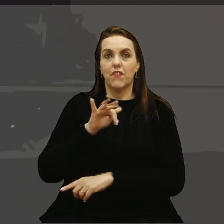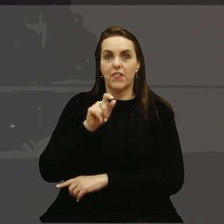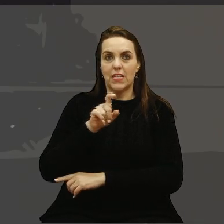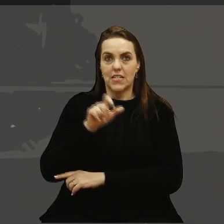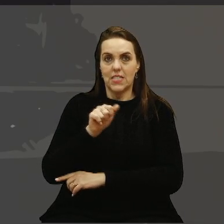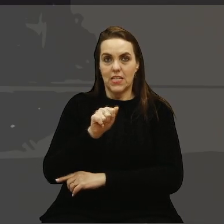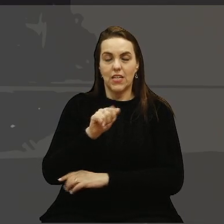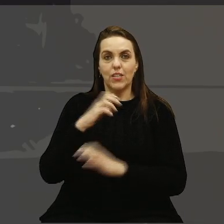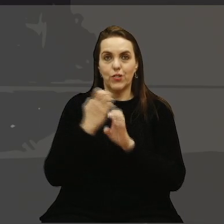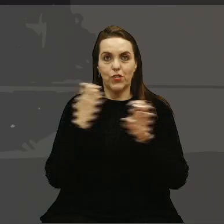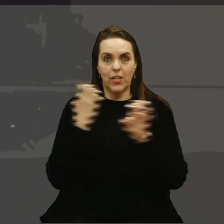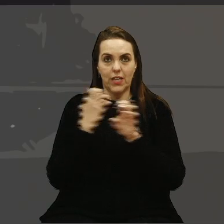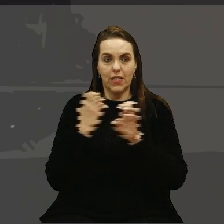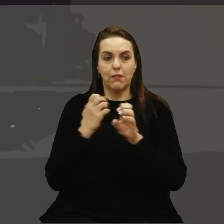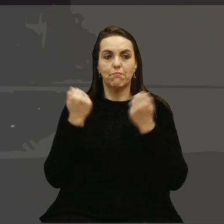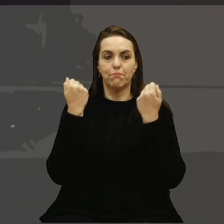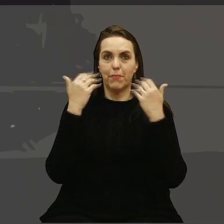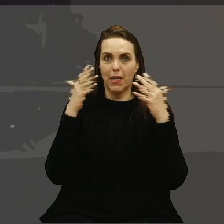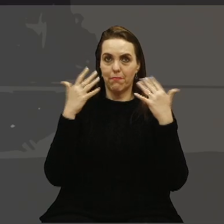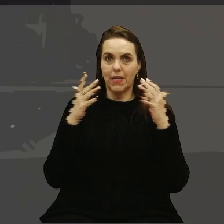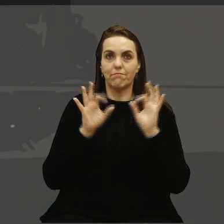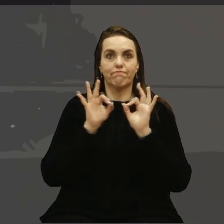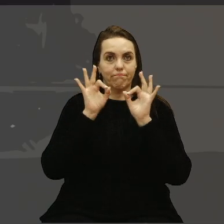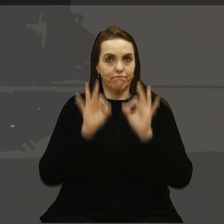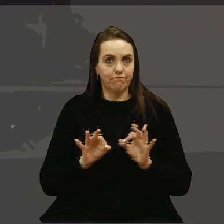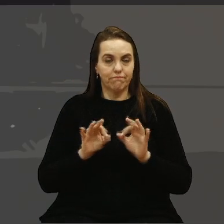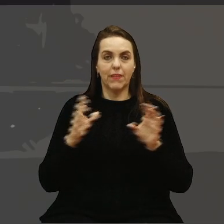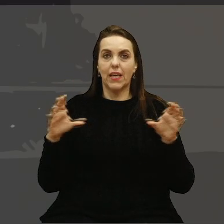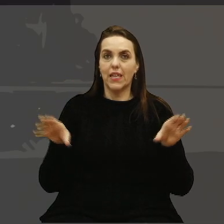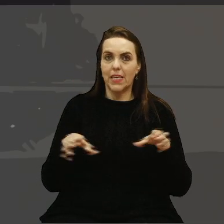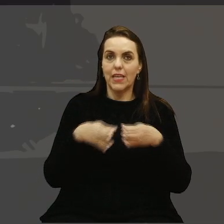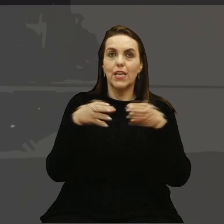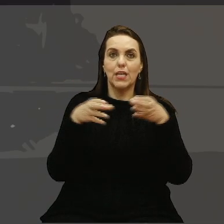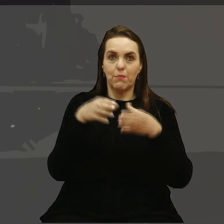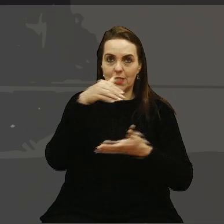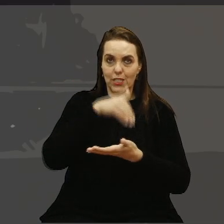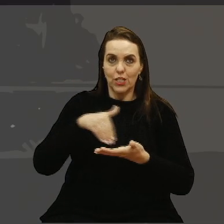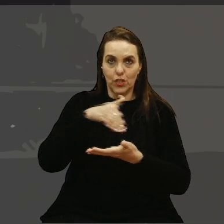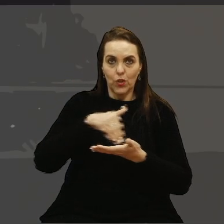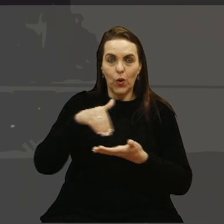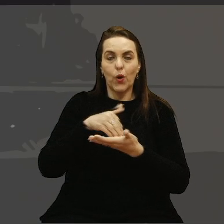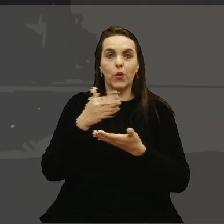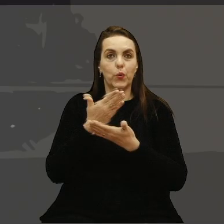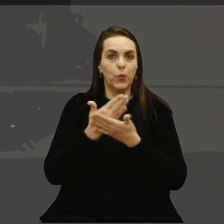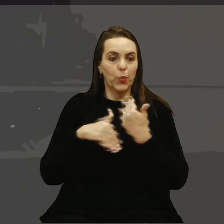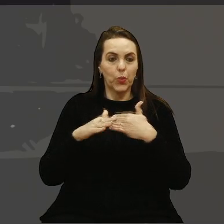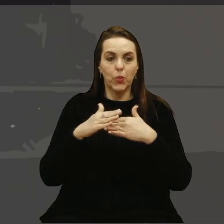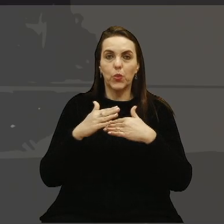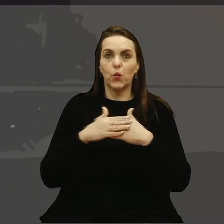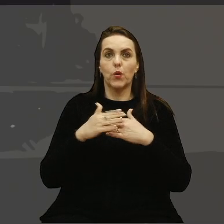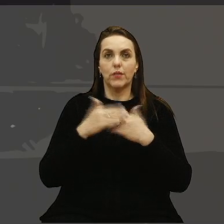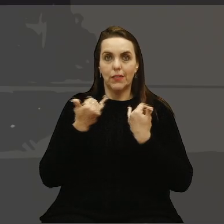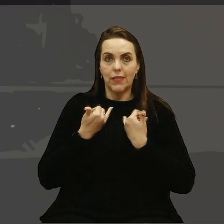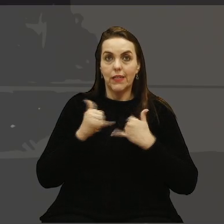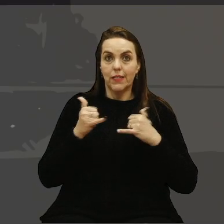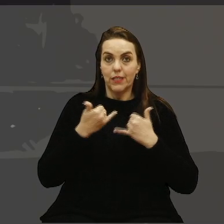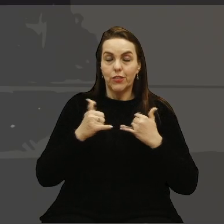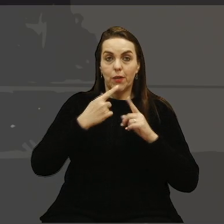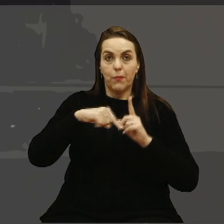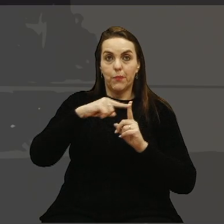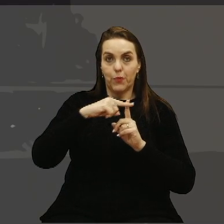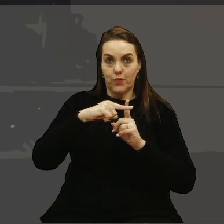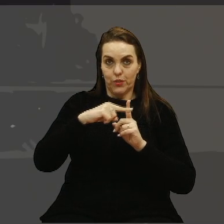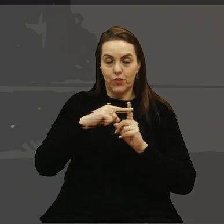Parabéns, Garbim. Continue exemplar com a tua equipe, com o teu escritório, com toda a energia